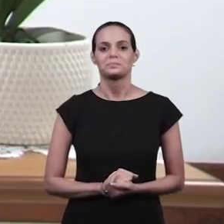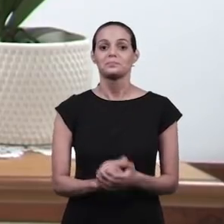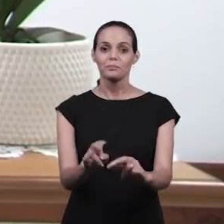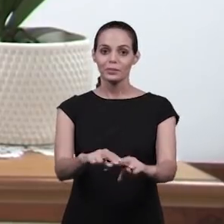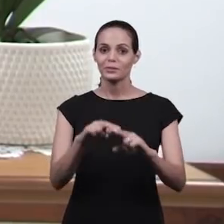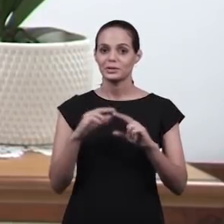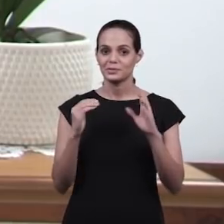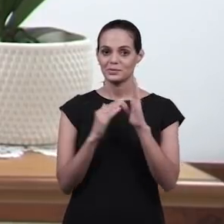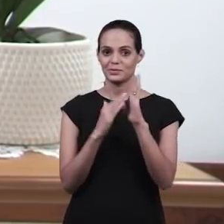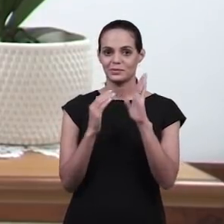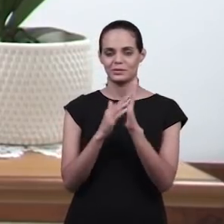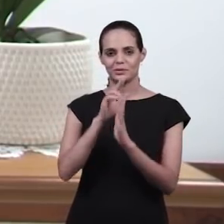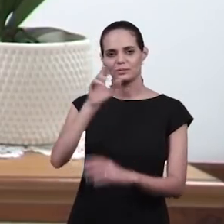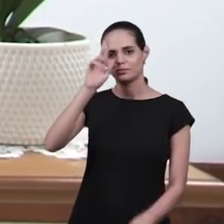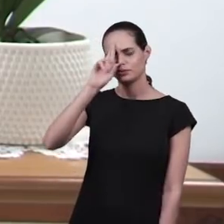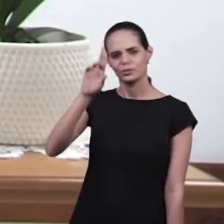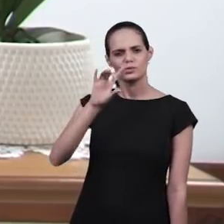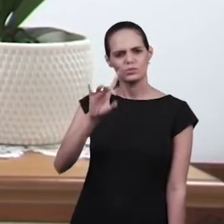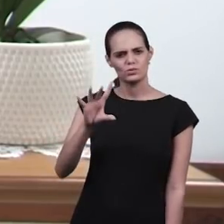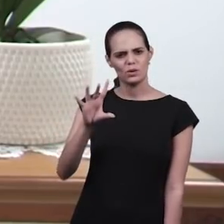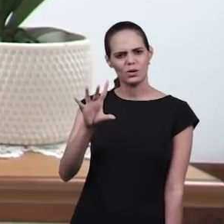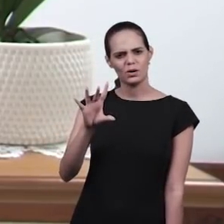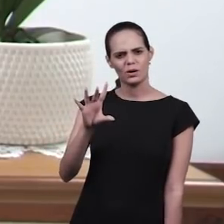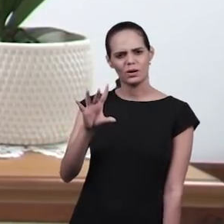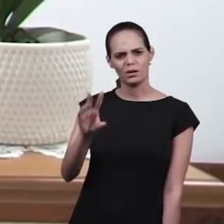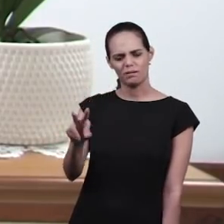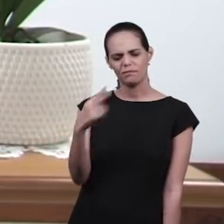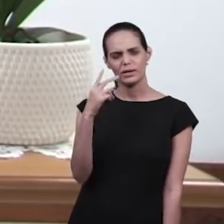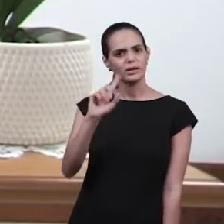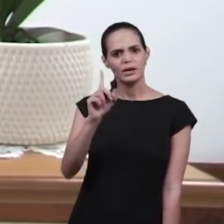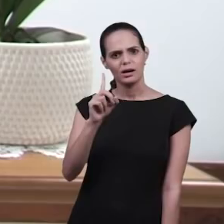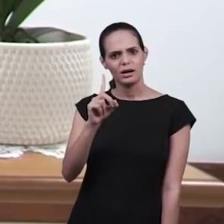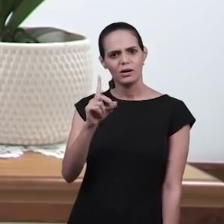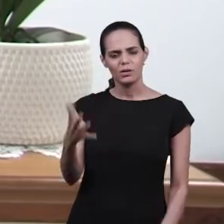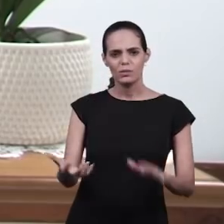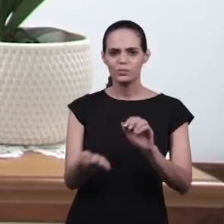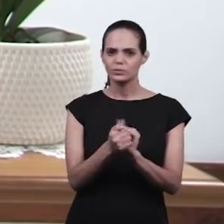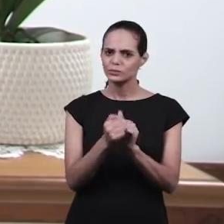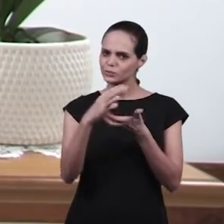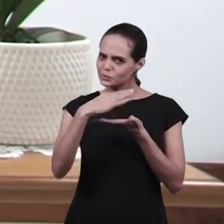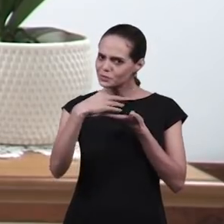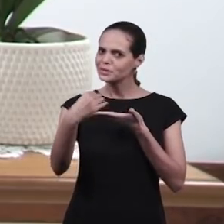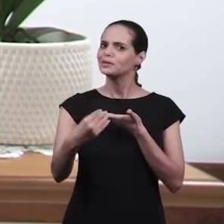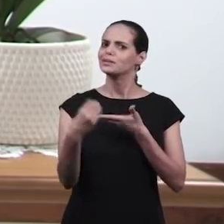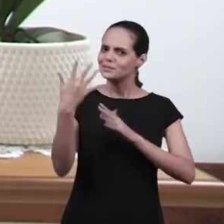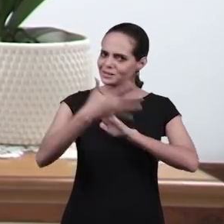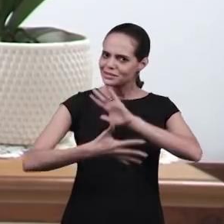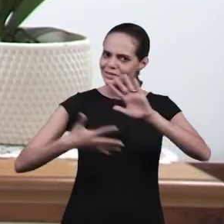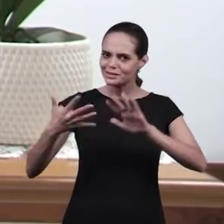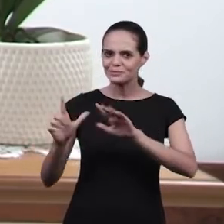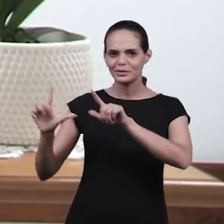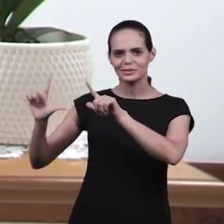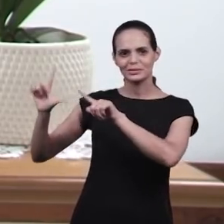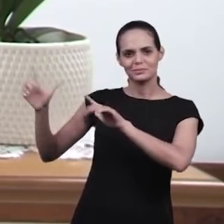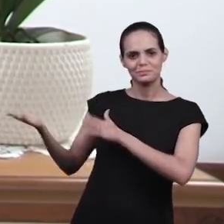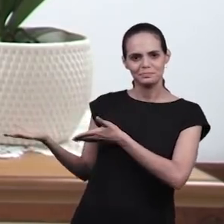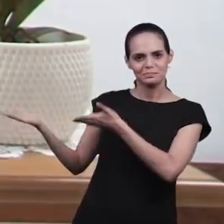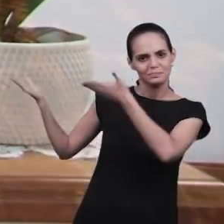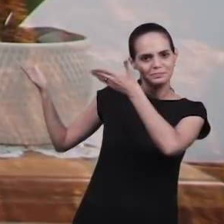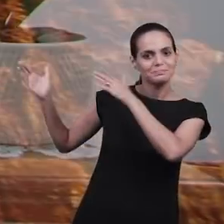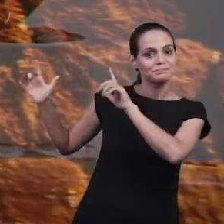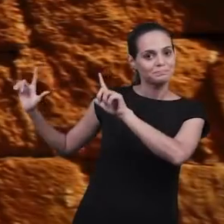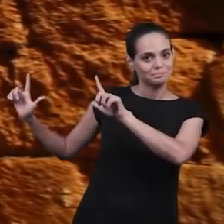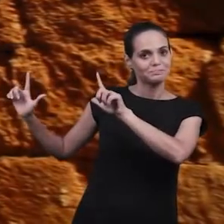Por isso, vamos louvar ao nome do Senhor. Não ouça apenas, cante junto conosco este louvor que será projetado